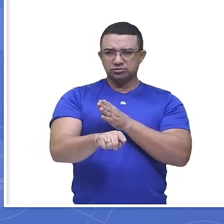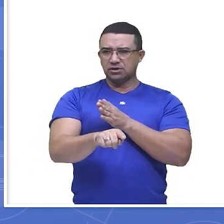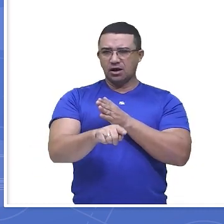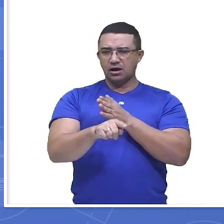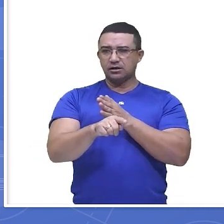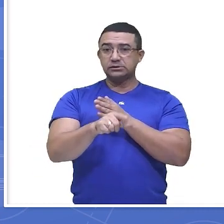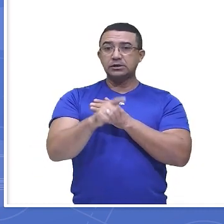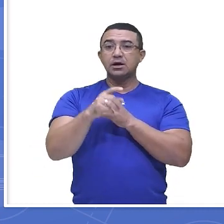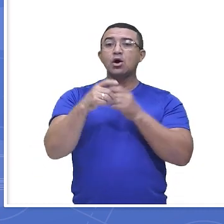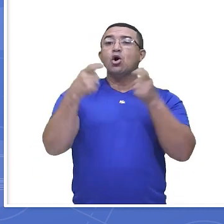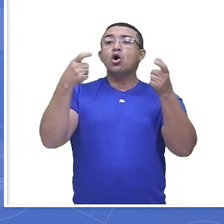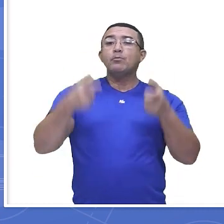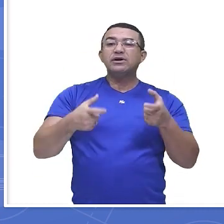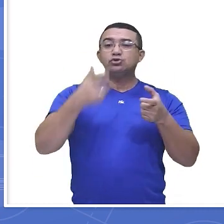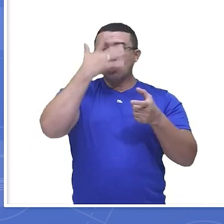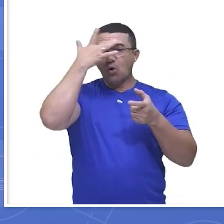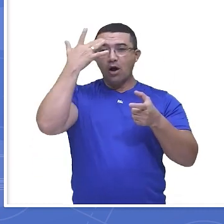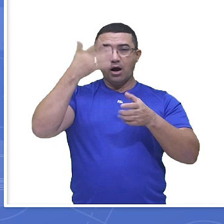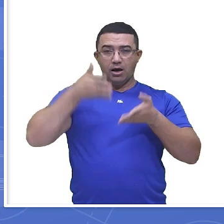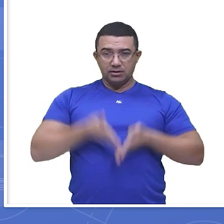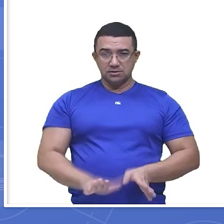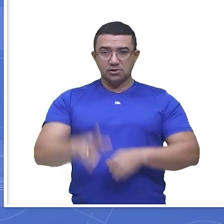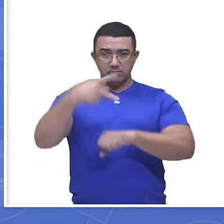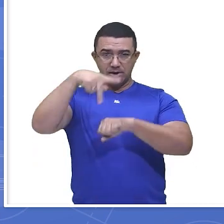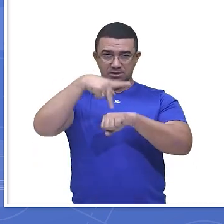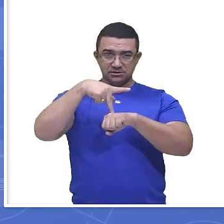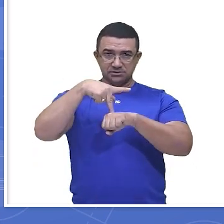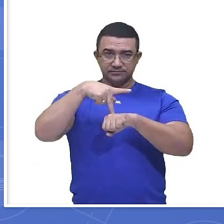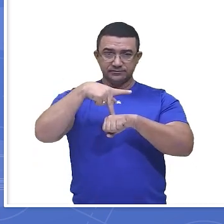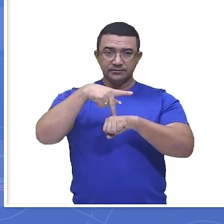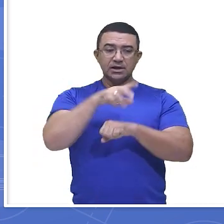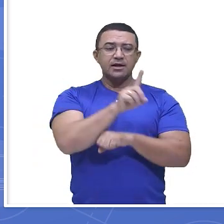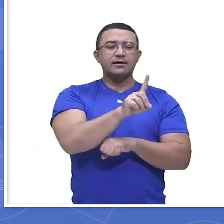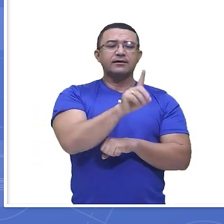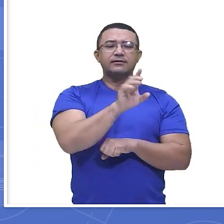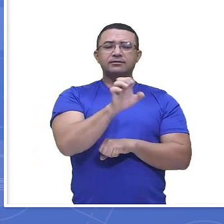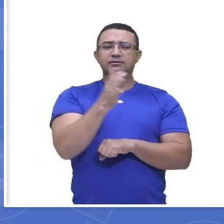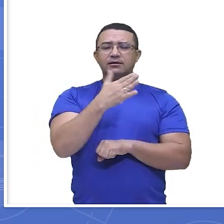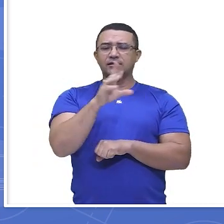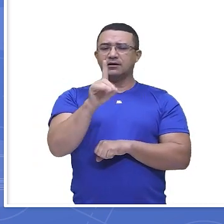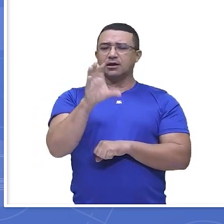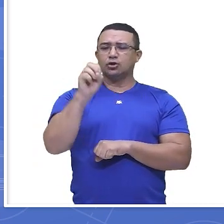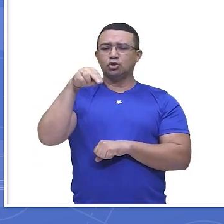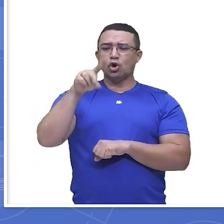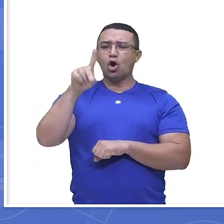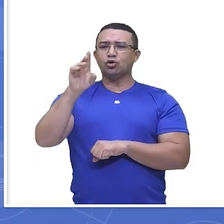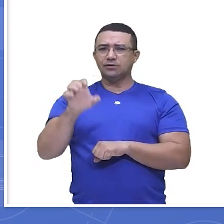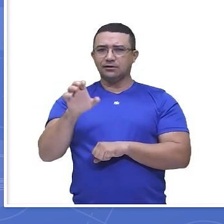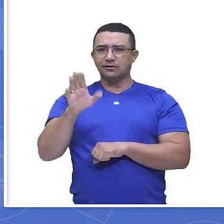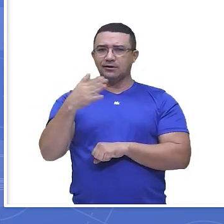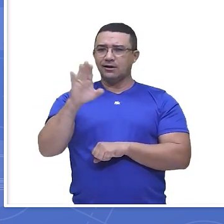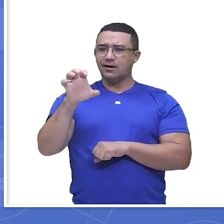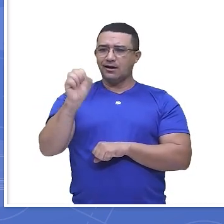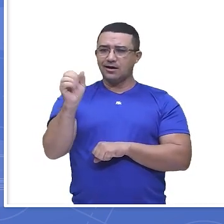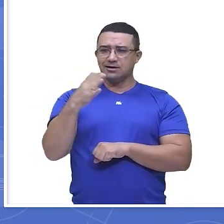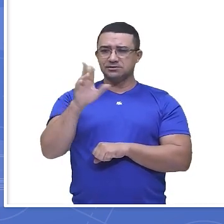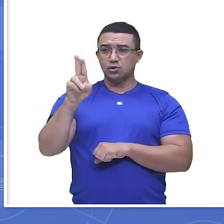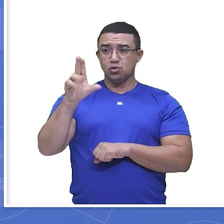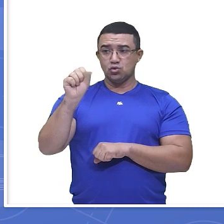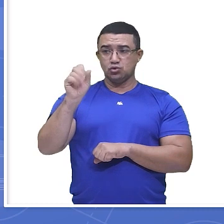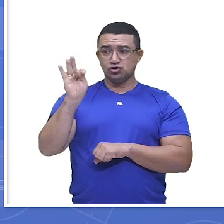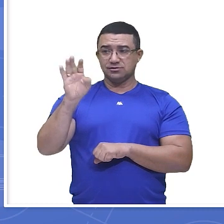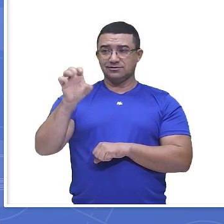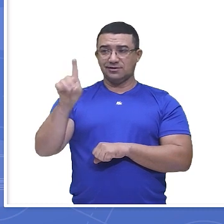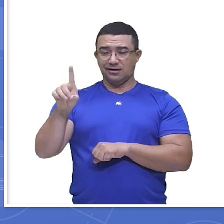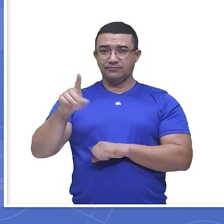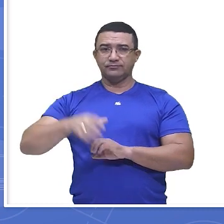alguém, de onde? O de da ideia de origem, não é isso? De onde é usted? Olha aqui. De onde tu eres ou